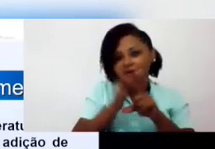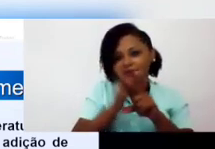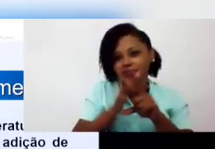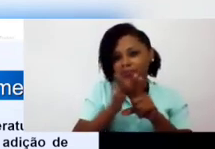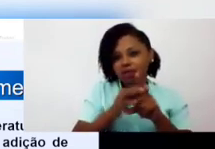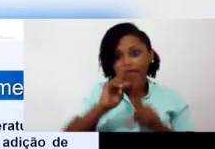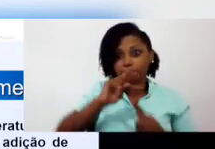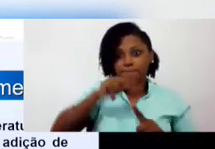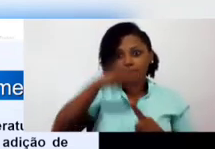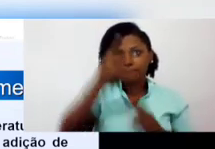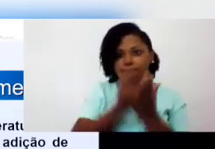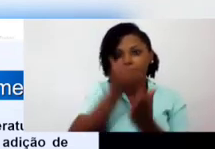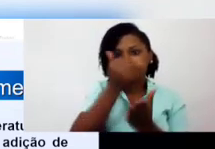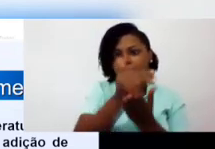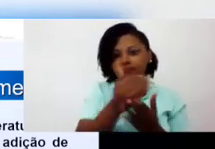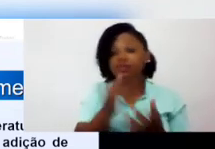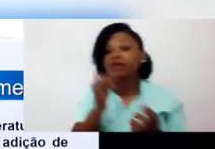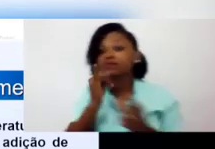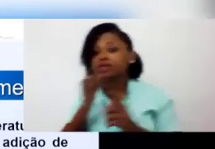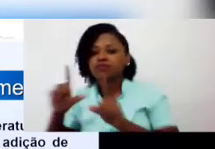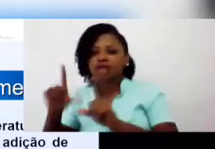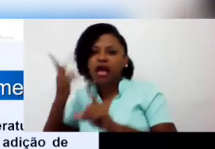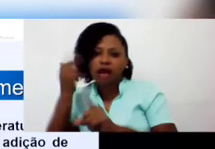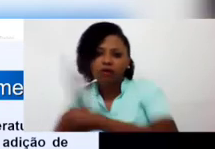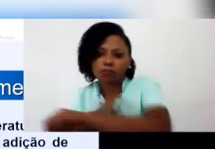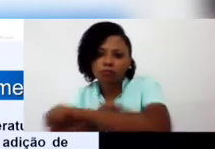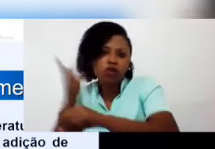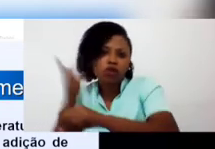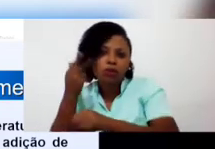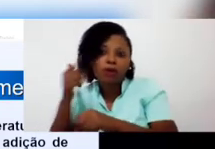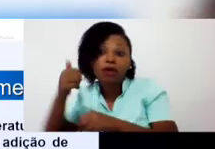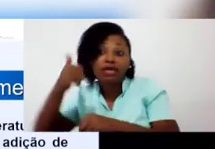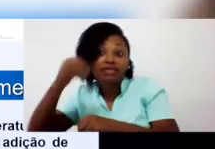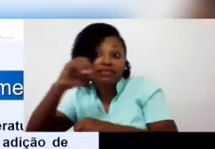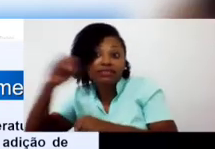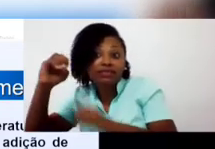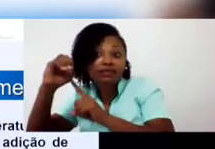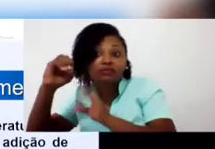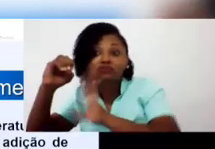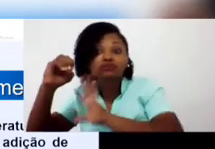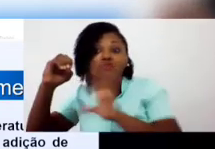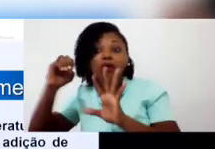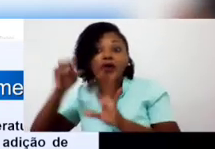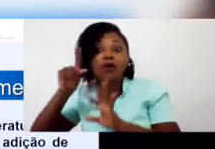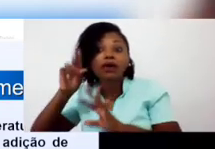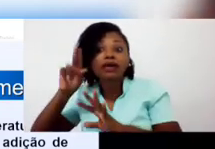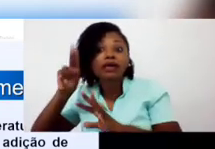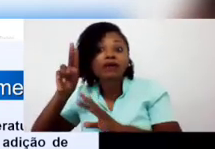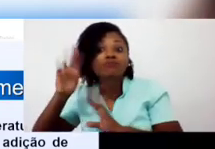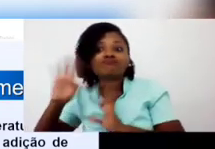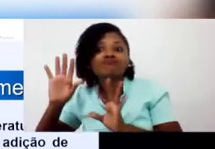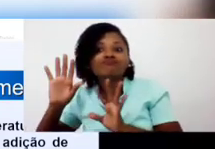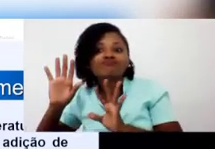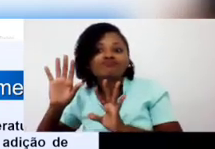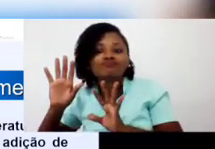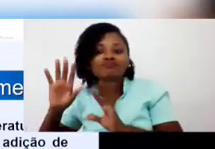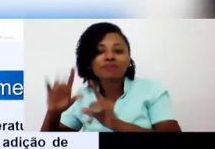que ela entra em ponto de ebulição a 100 graus Celsius, mas se eu colocar aqui açúcar, sal, qualquer soluto não